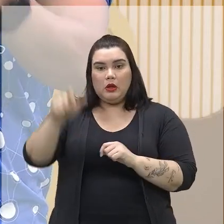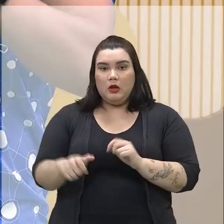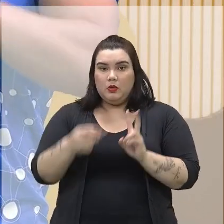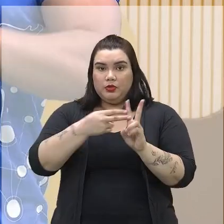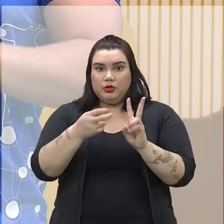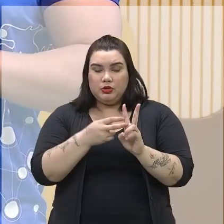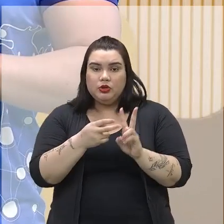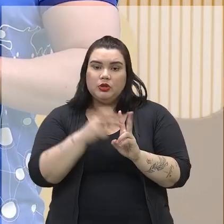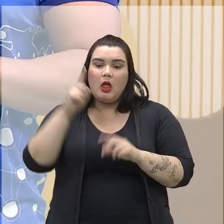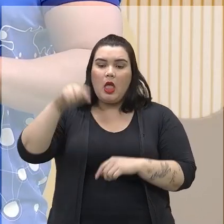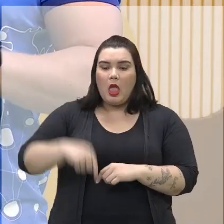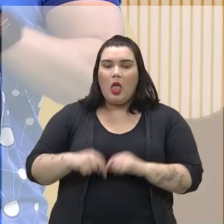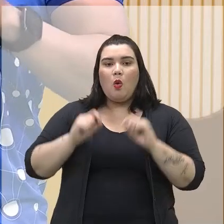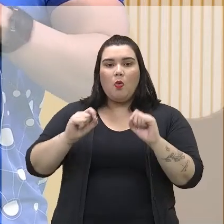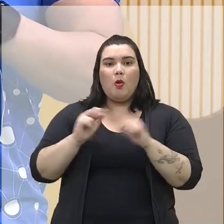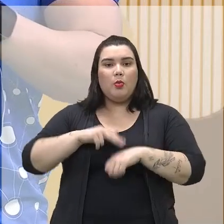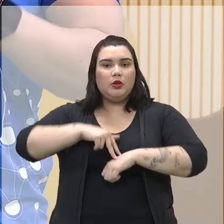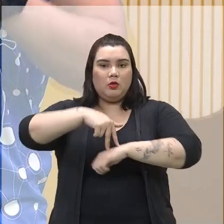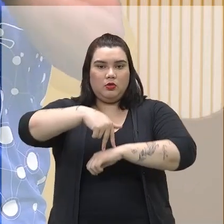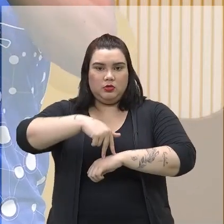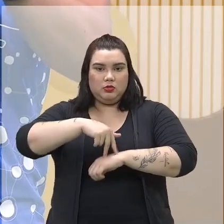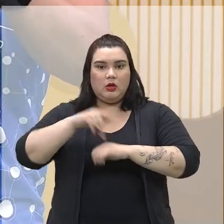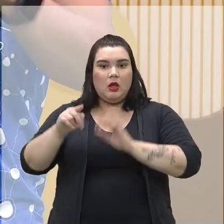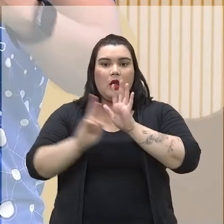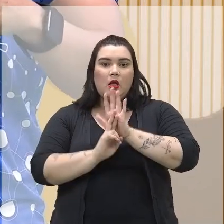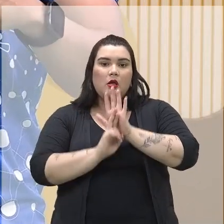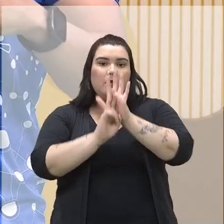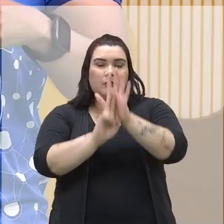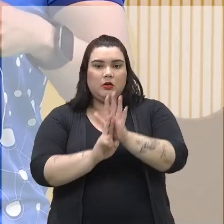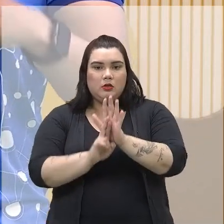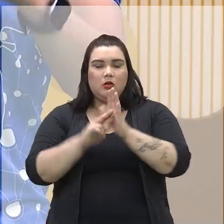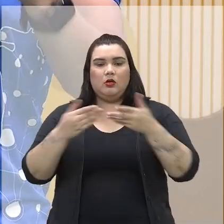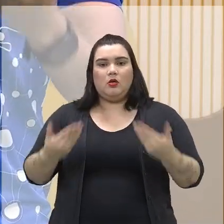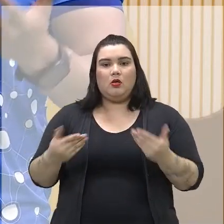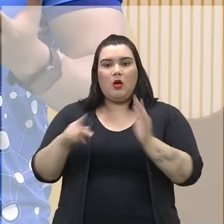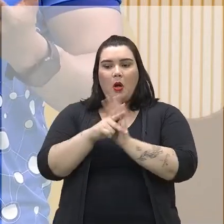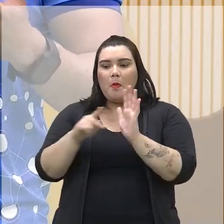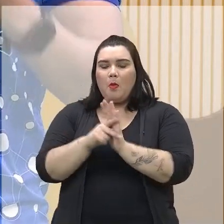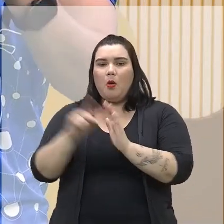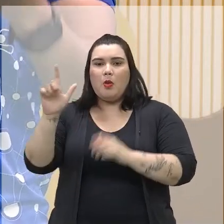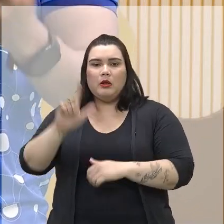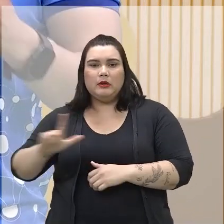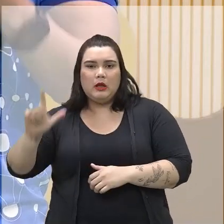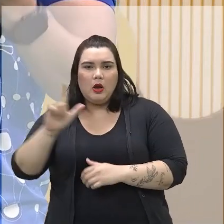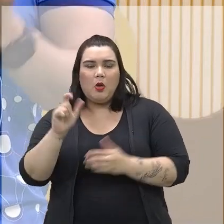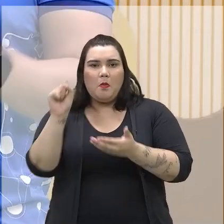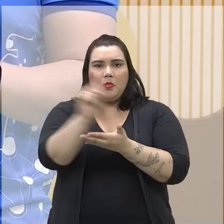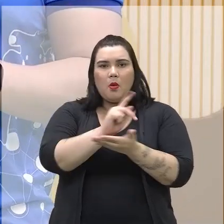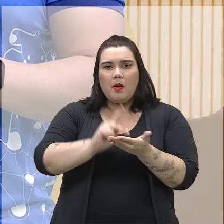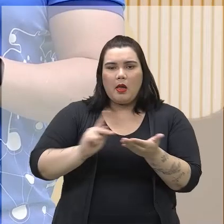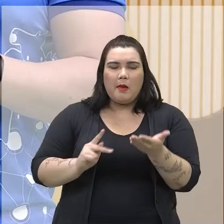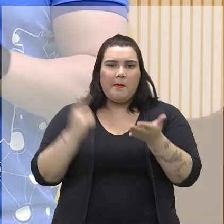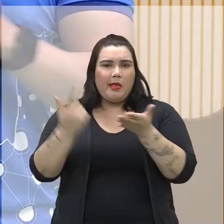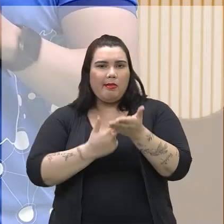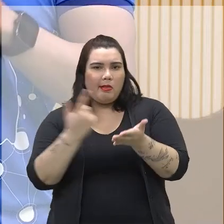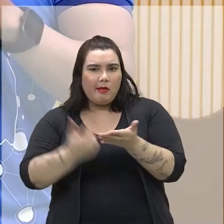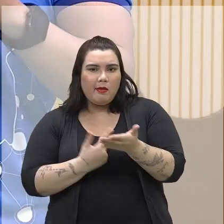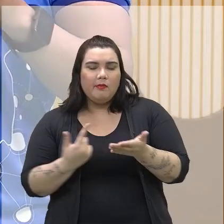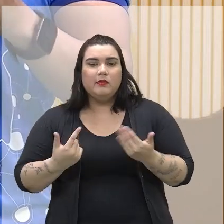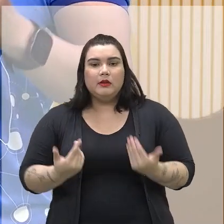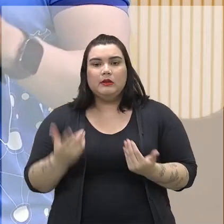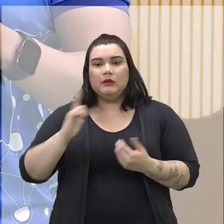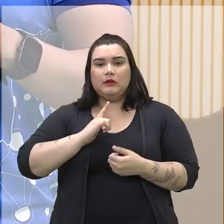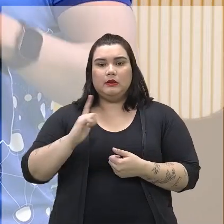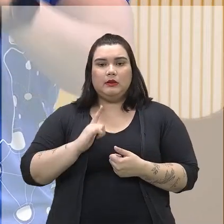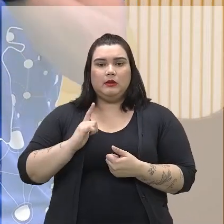apesar de nesse momento, eles representarem o indígena ali nas obras literárias, nos poemas, nos livros, como se muito parecido